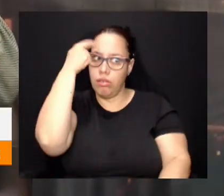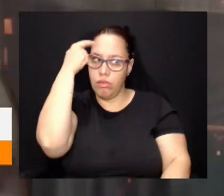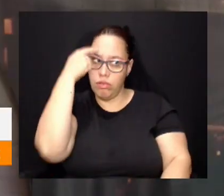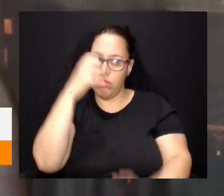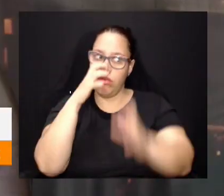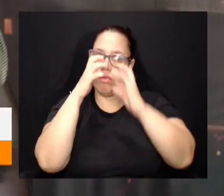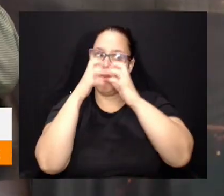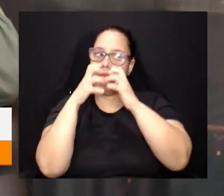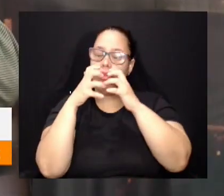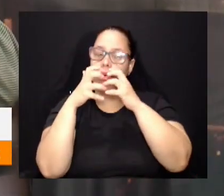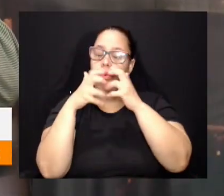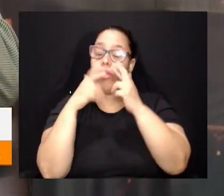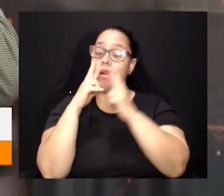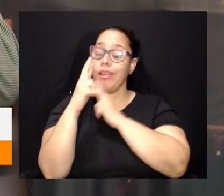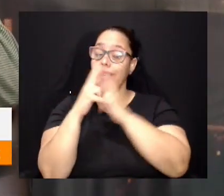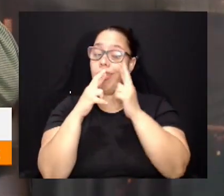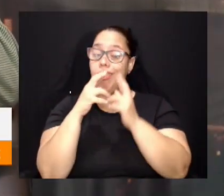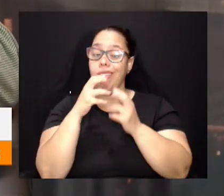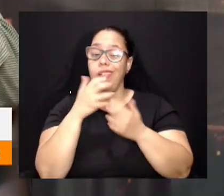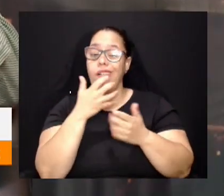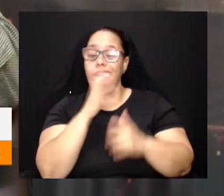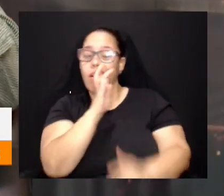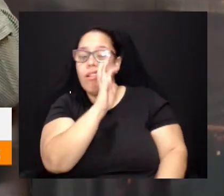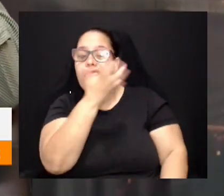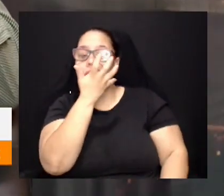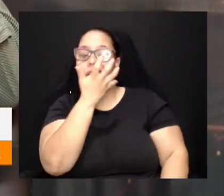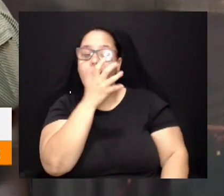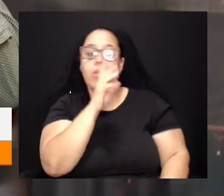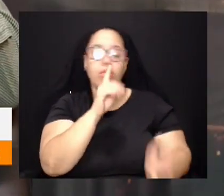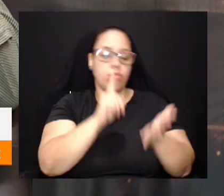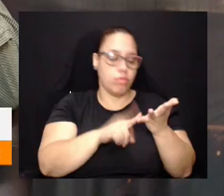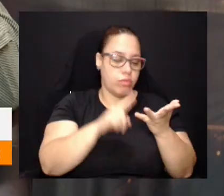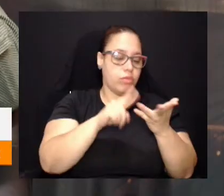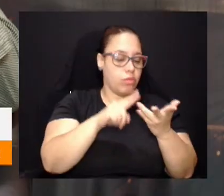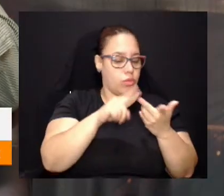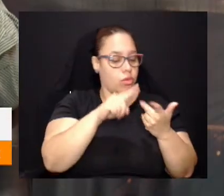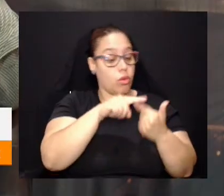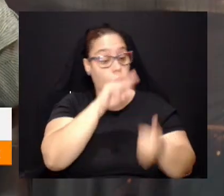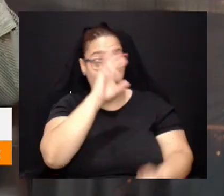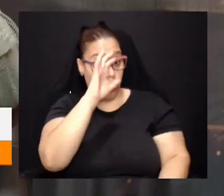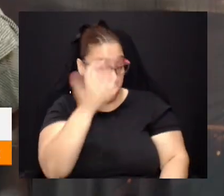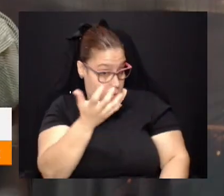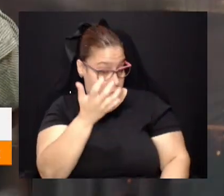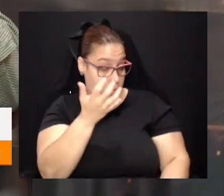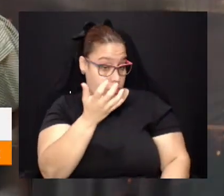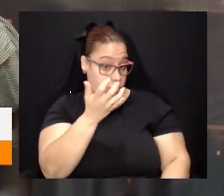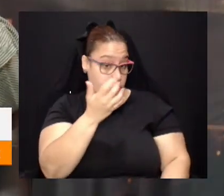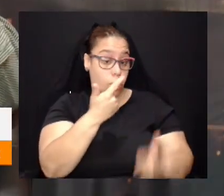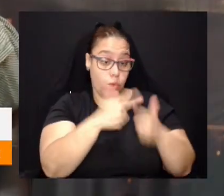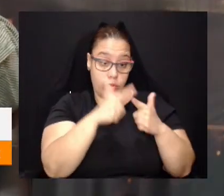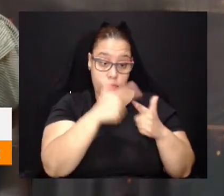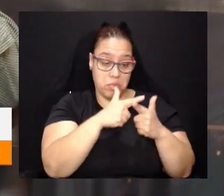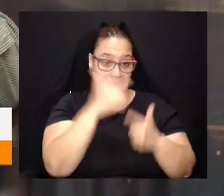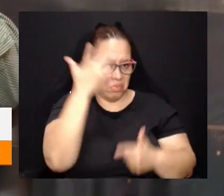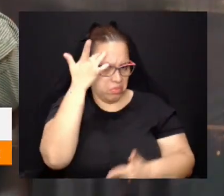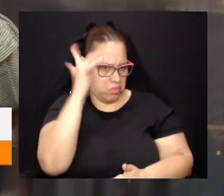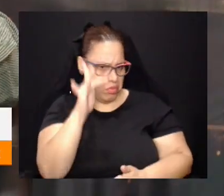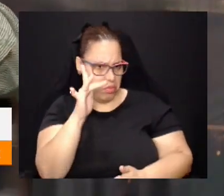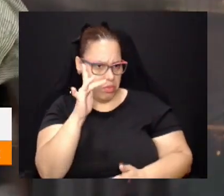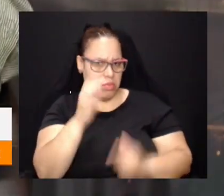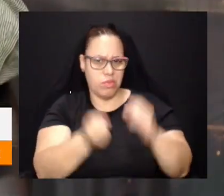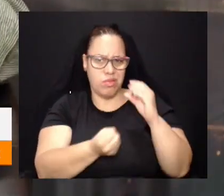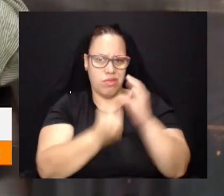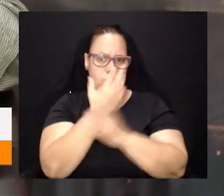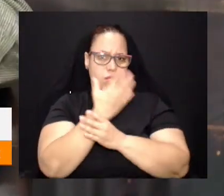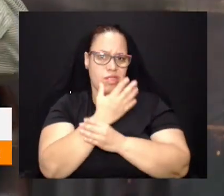né? Uma crise geralmente é algo pontual, uma coisa que Sim. aconteceu, né? Então, sei lá, descobriu que estava